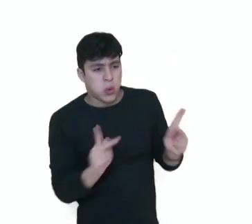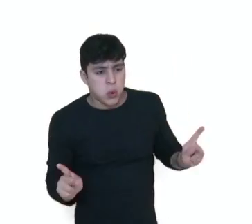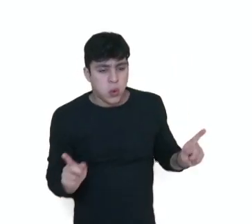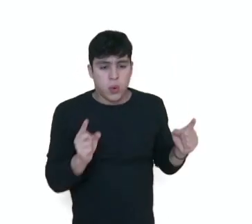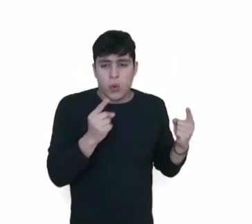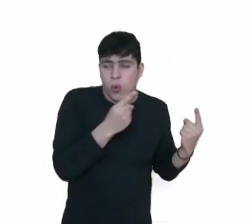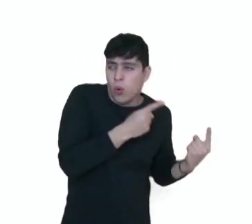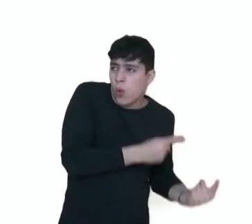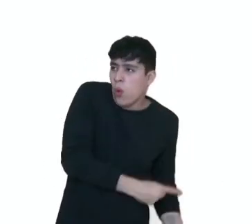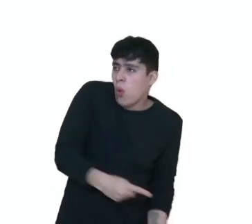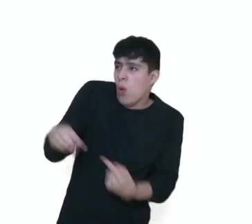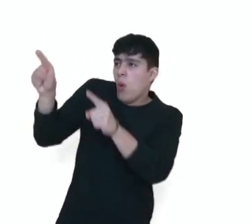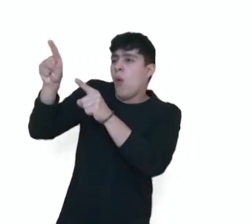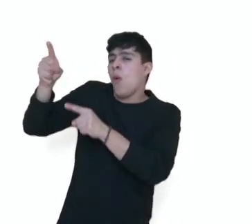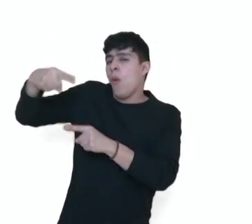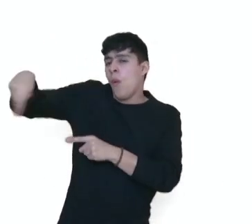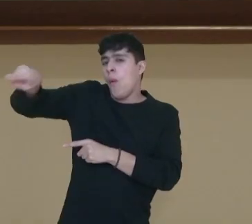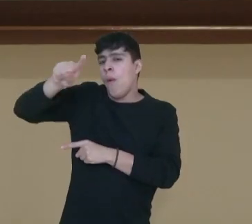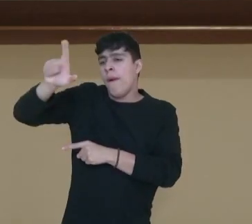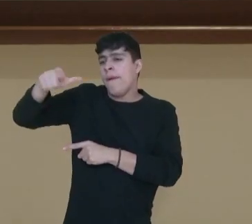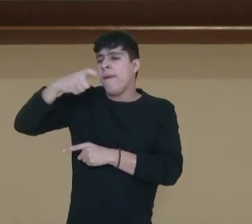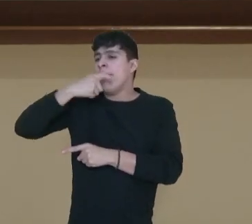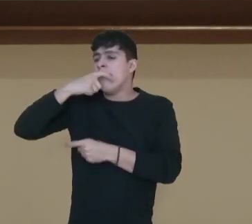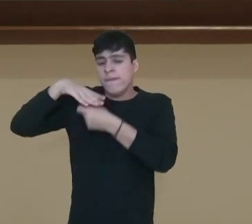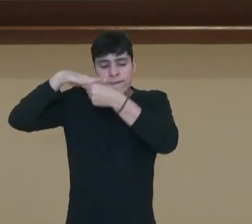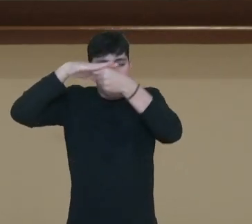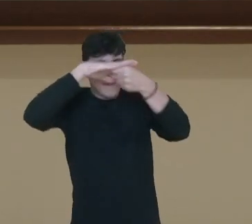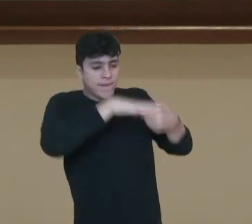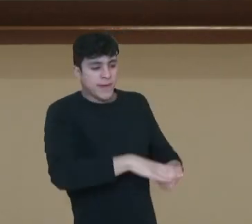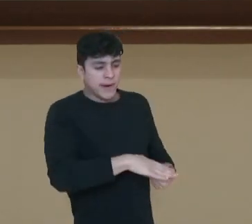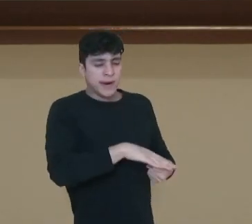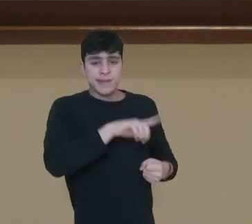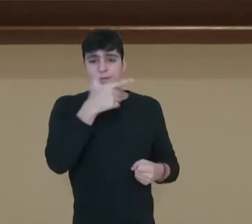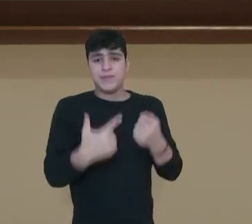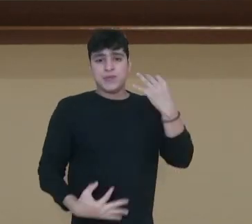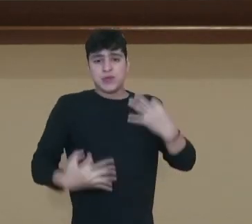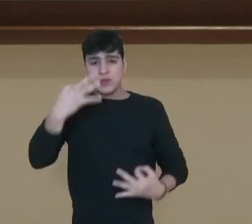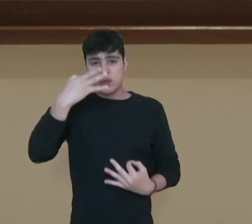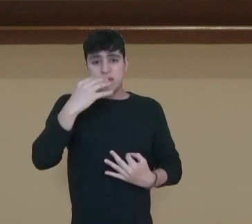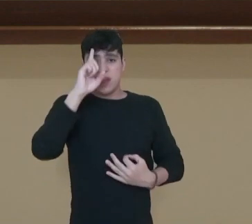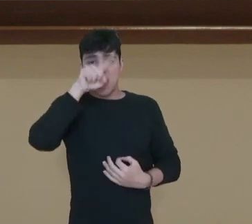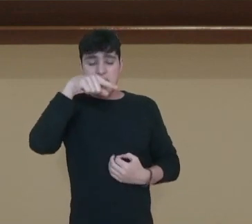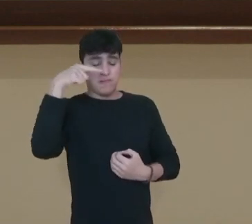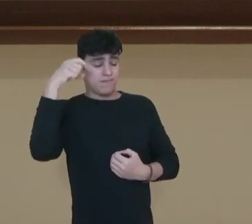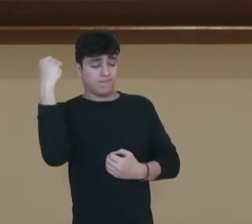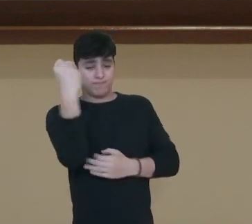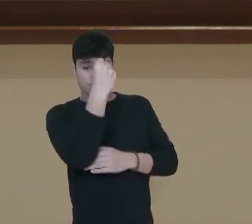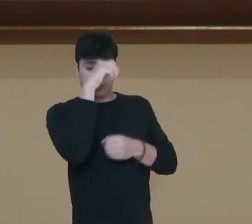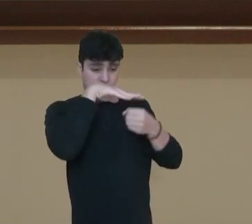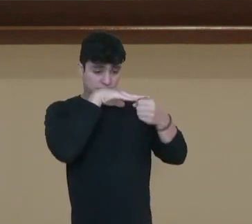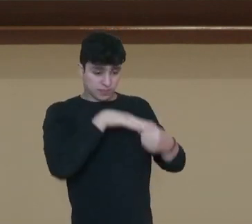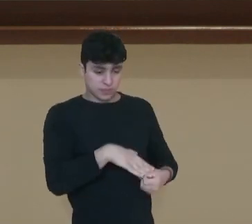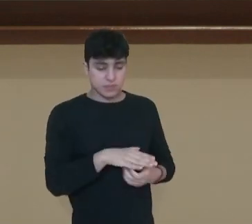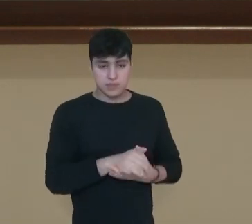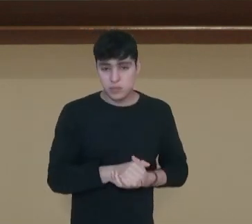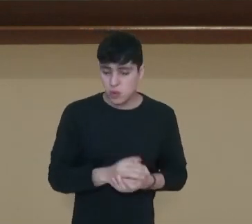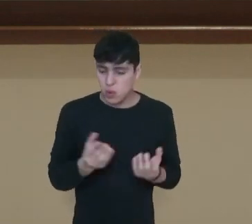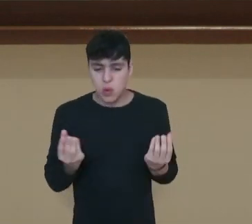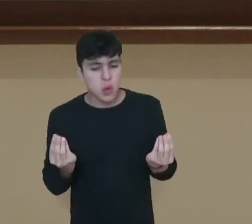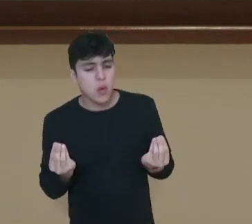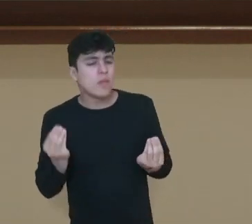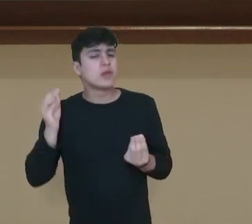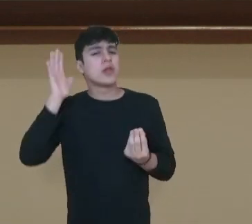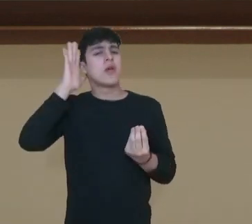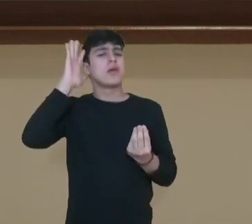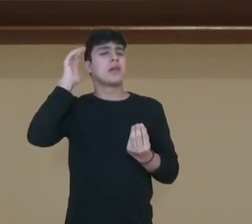alguma ordem que configure injustiça ou opressão. Da onde vem essa ideia? Ela vai ser principalmente